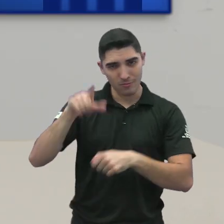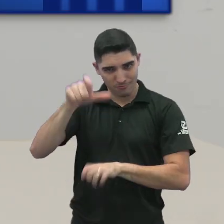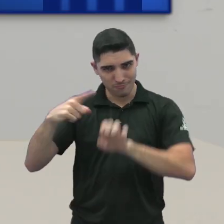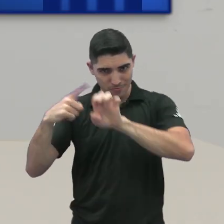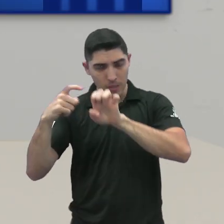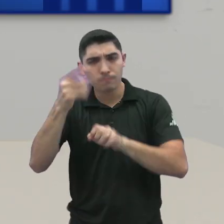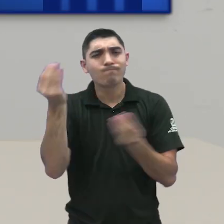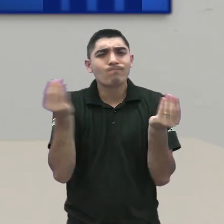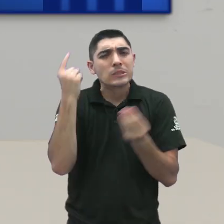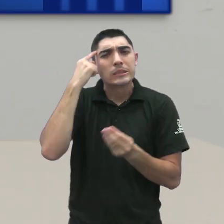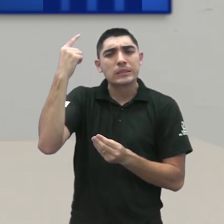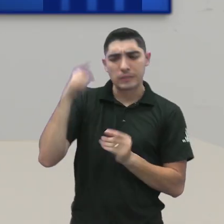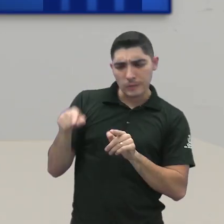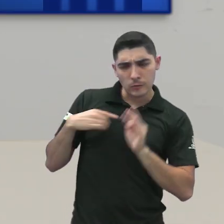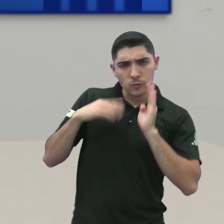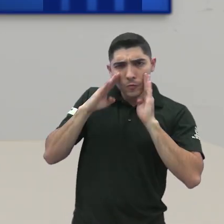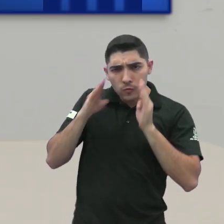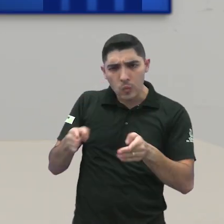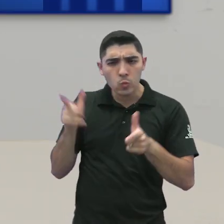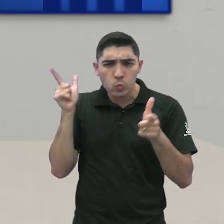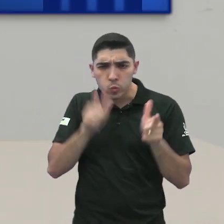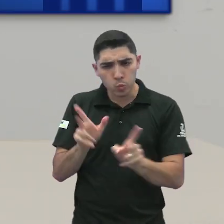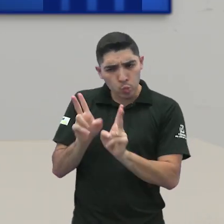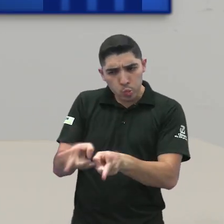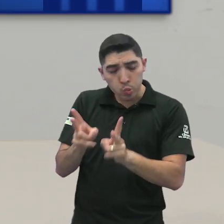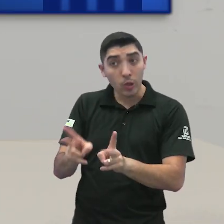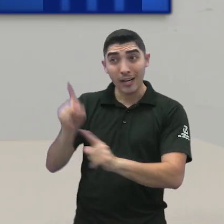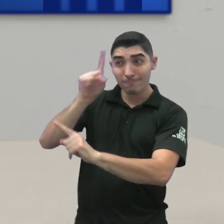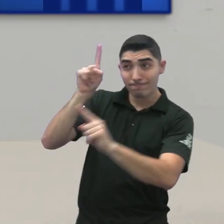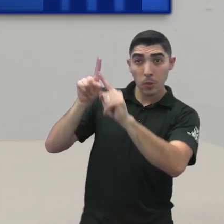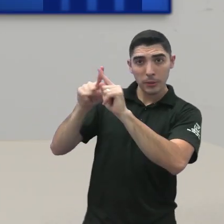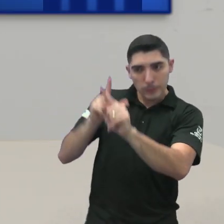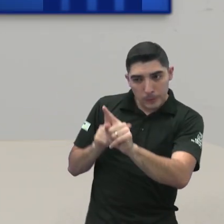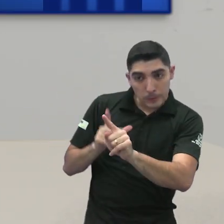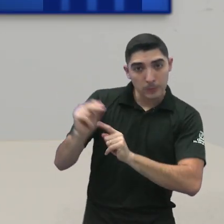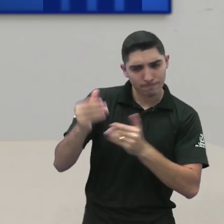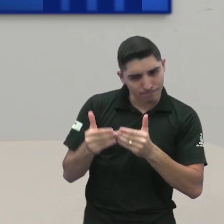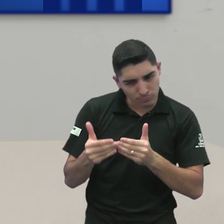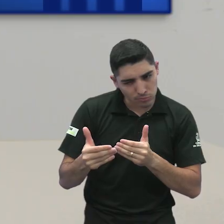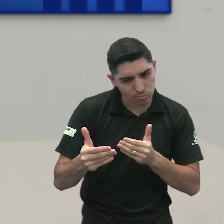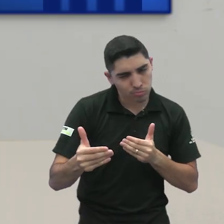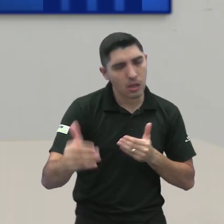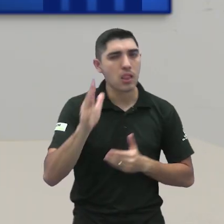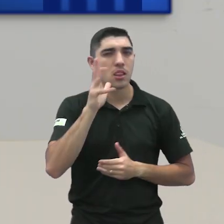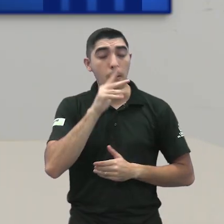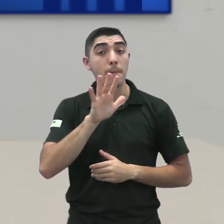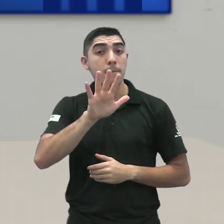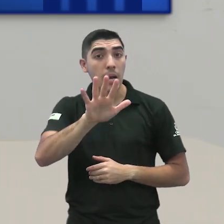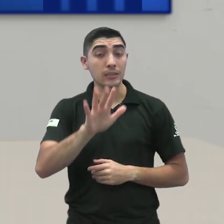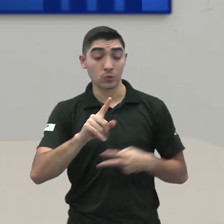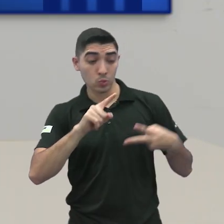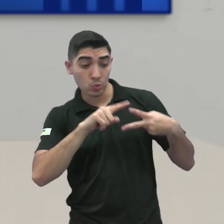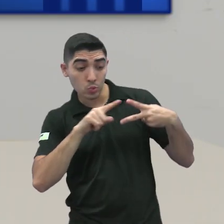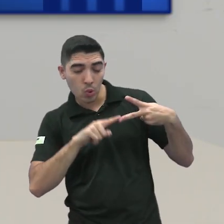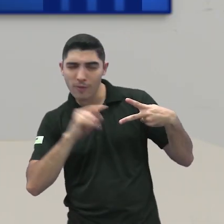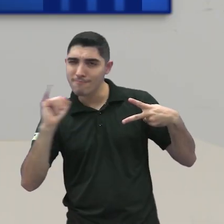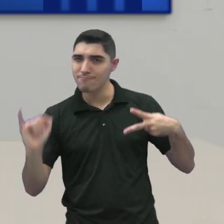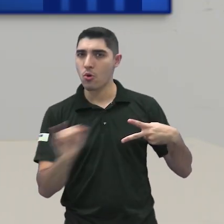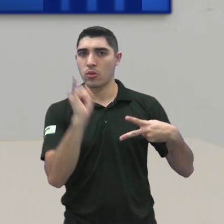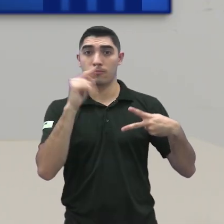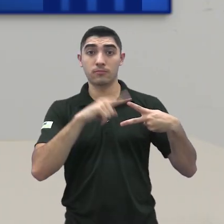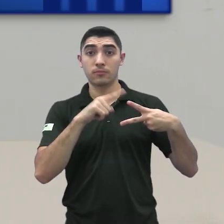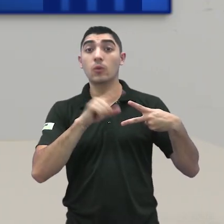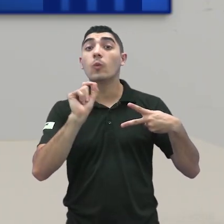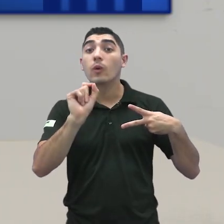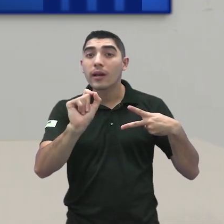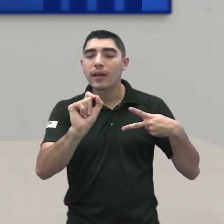você pode manter o foco para conseguir conquistar os seus objetivos a longo prazo. 2 pontos essenciais eu preciso trazer